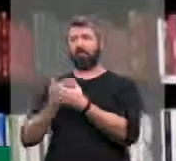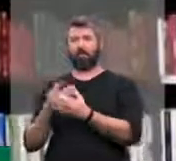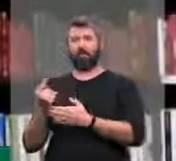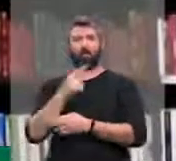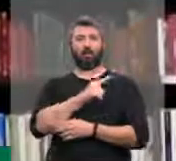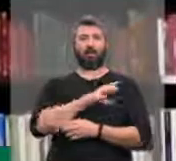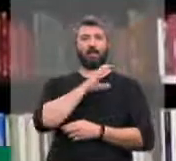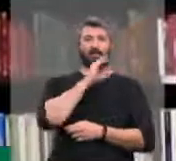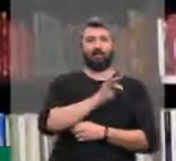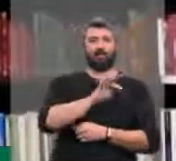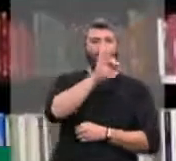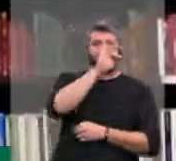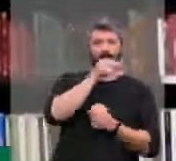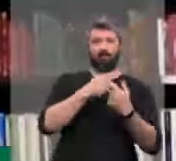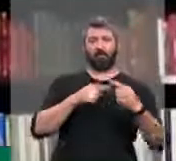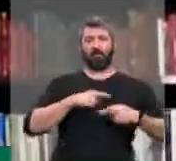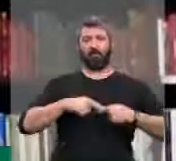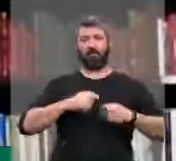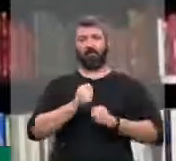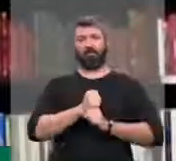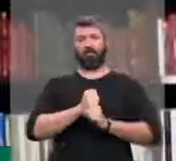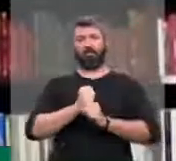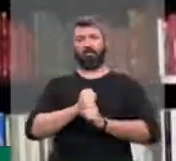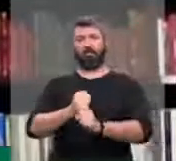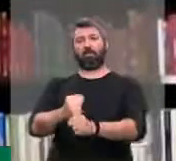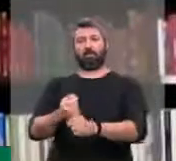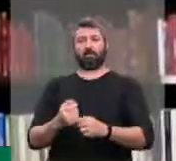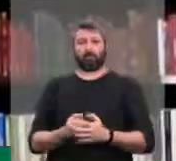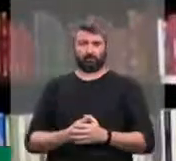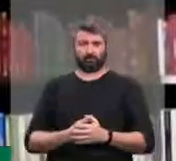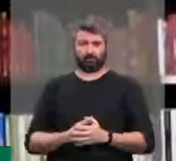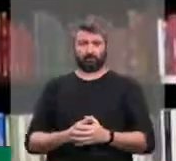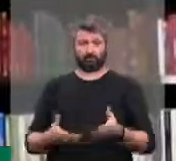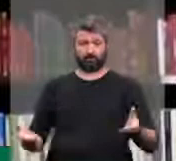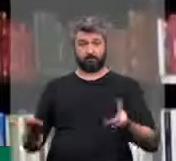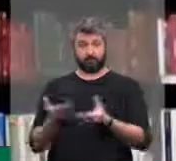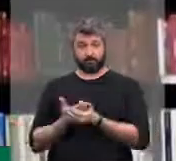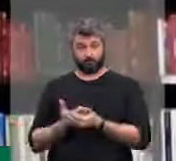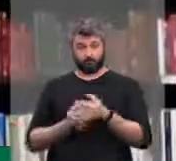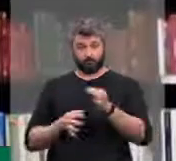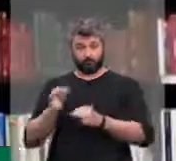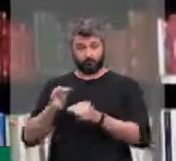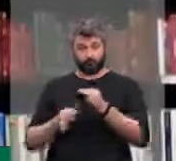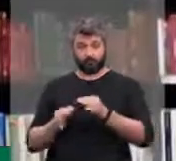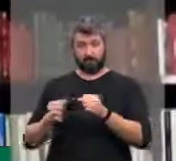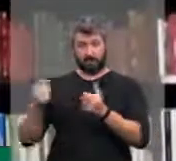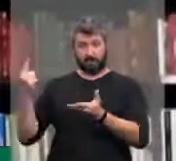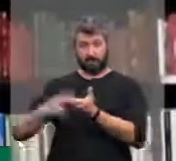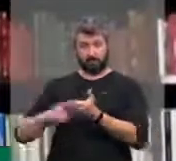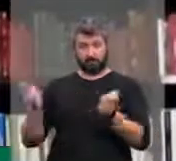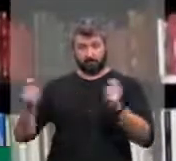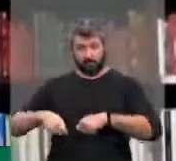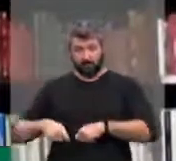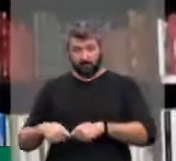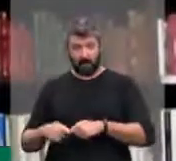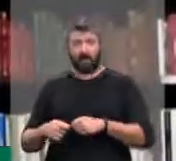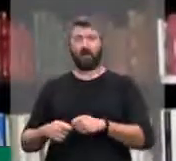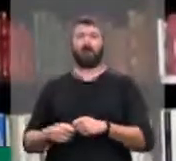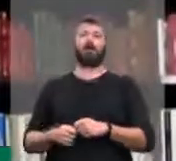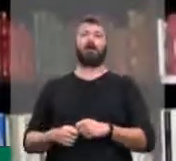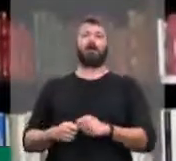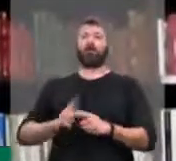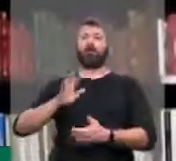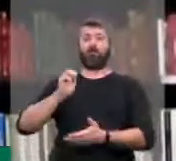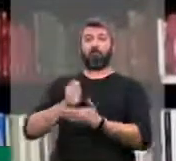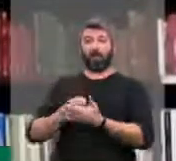pública, que se prolongam por anos a fio. Os processos judiciais passíveis de acordo, como dívidas líquidas e